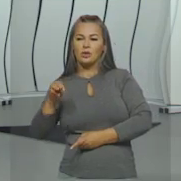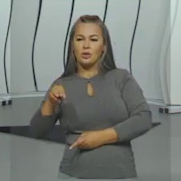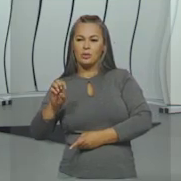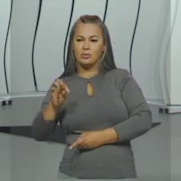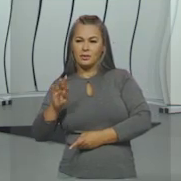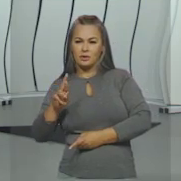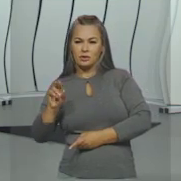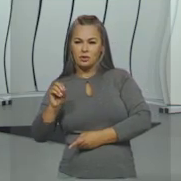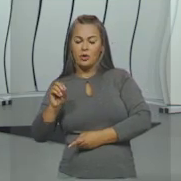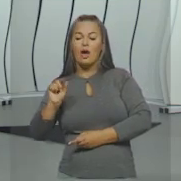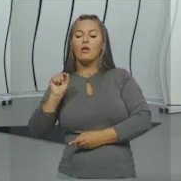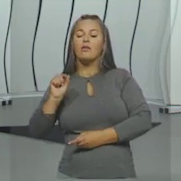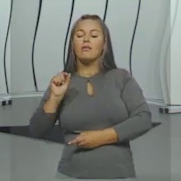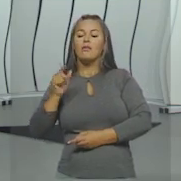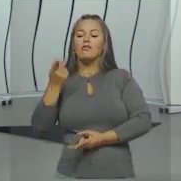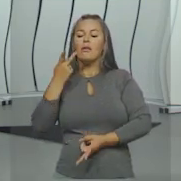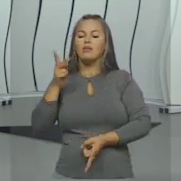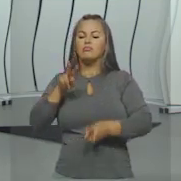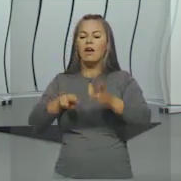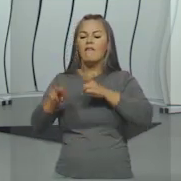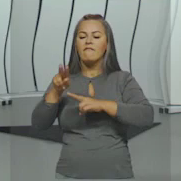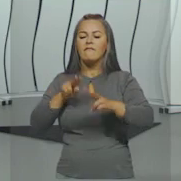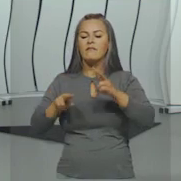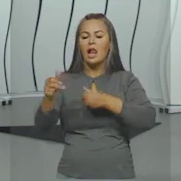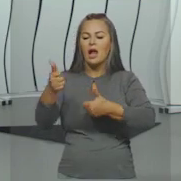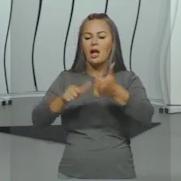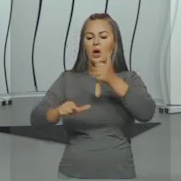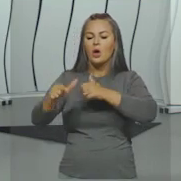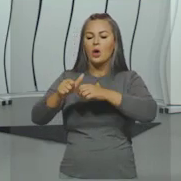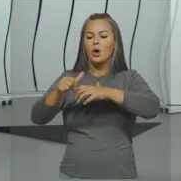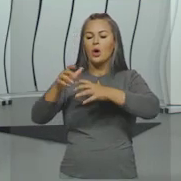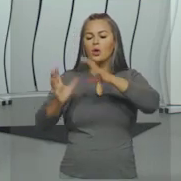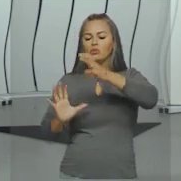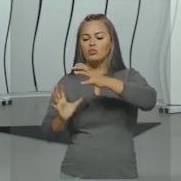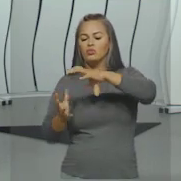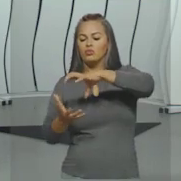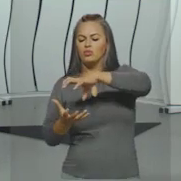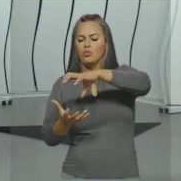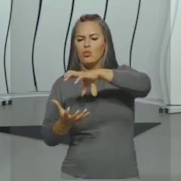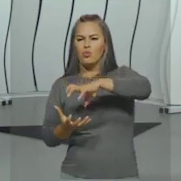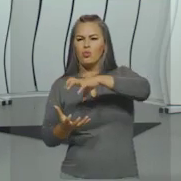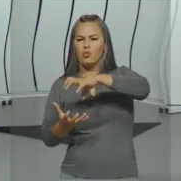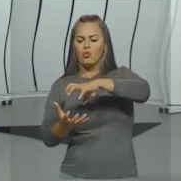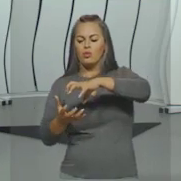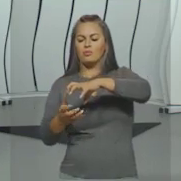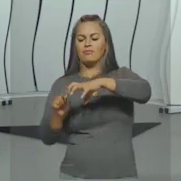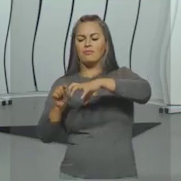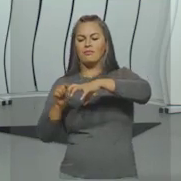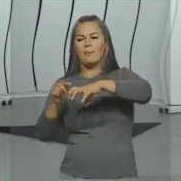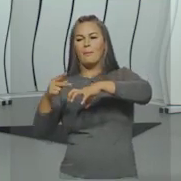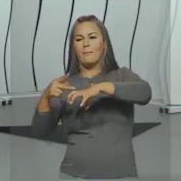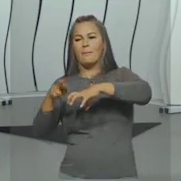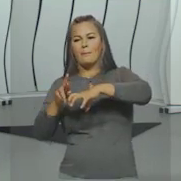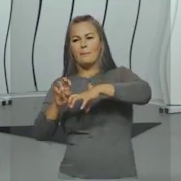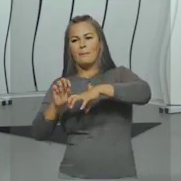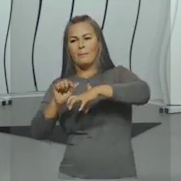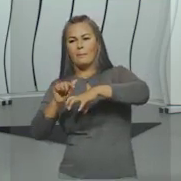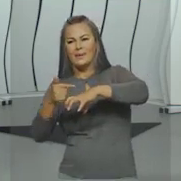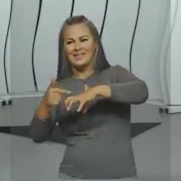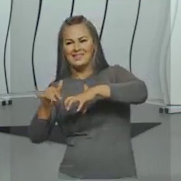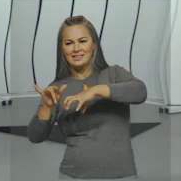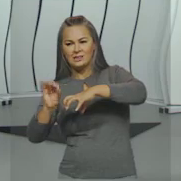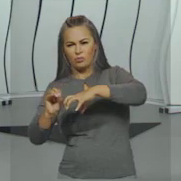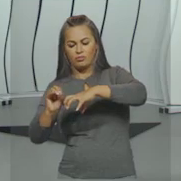pressão atmosférica. Então, o barômetro vai ser para medir essa pressão e esses dados juntos aqui vão levar